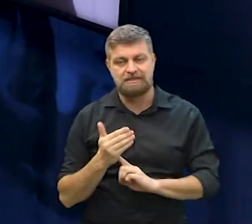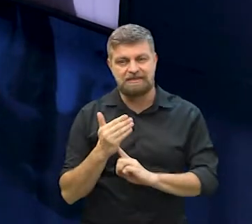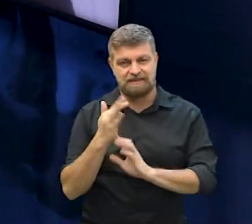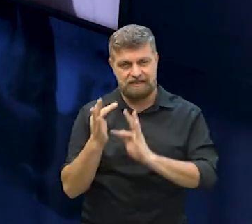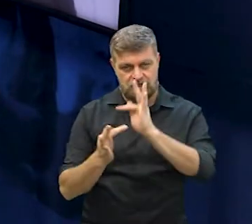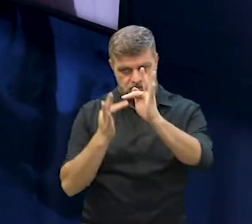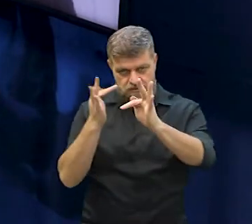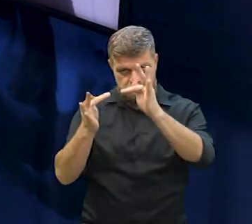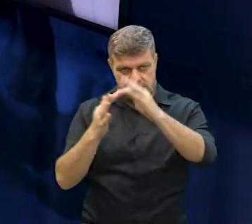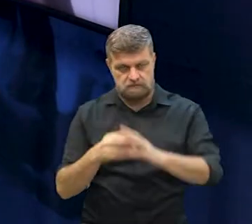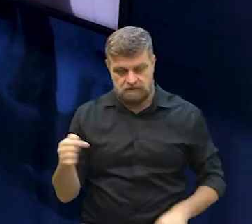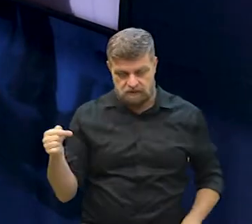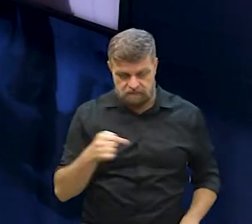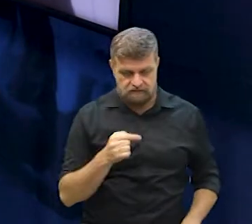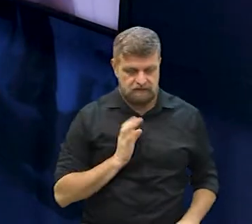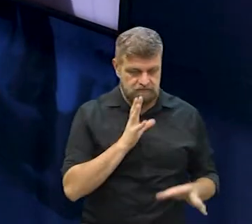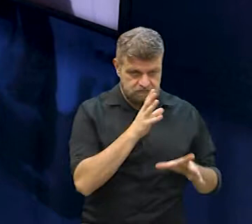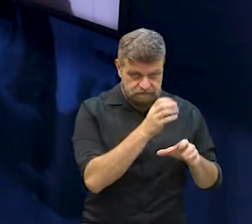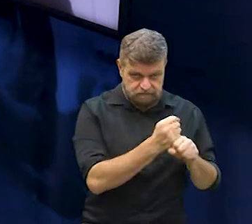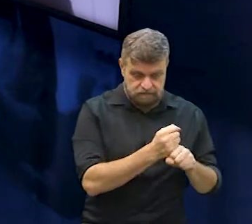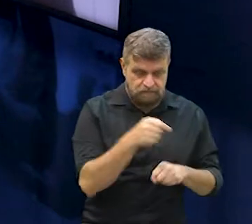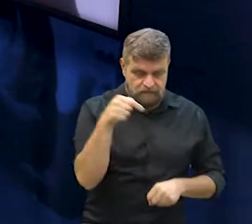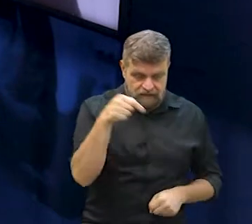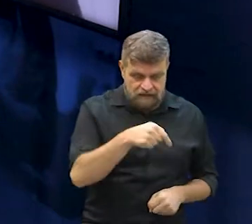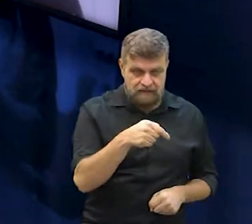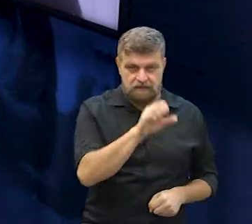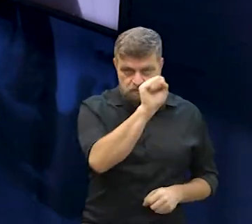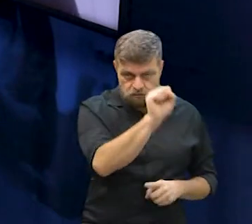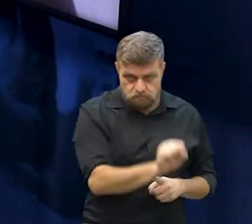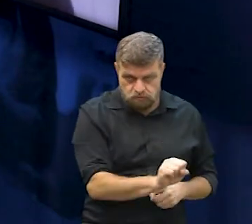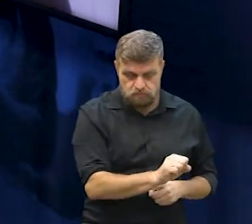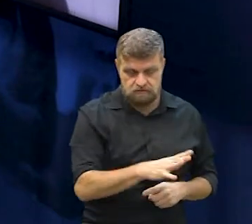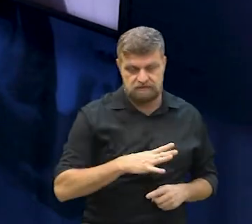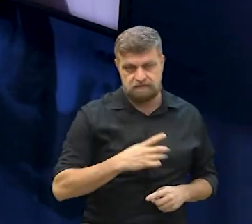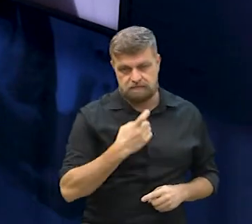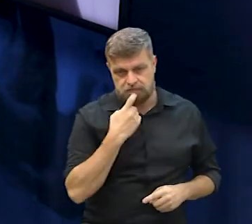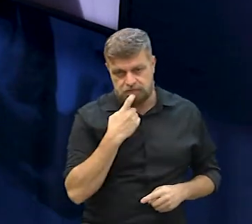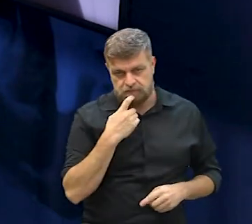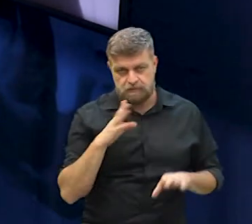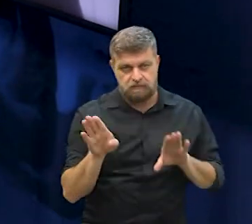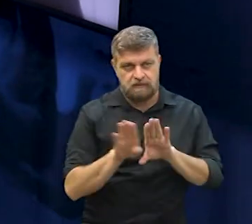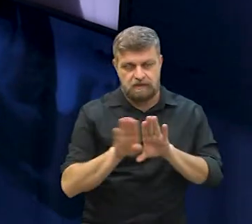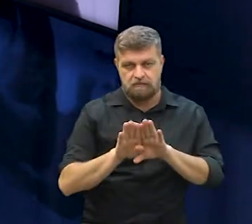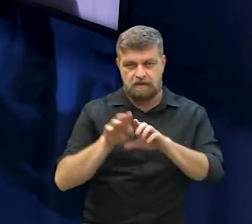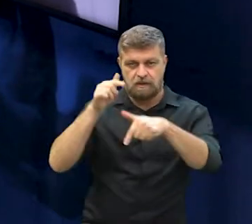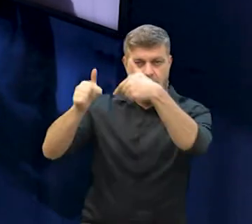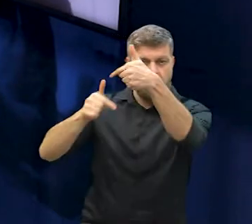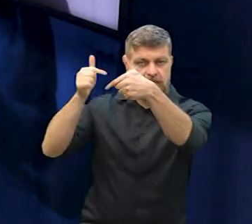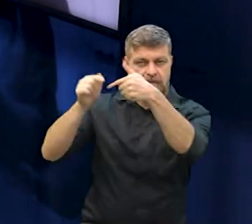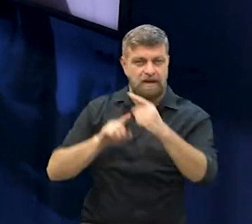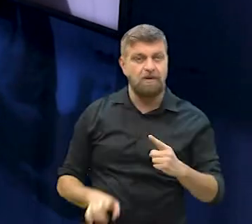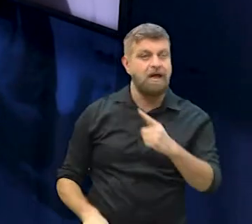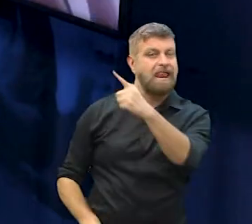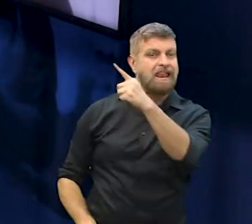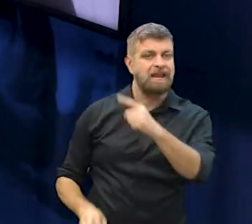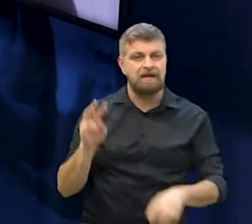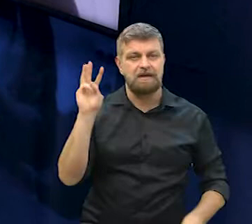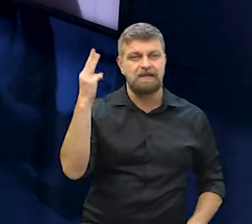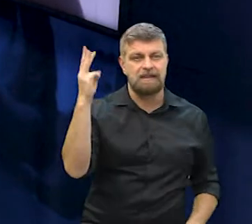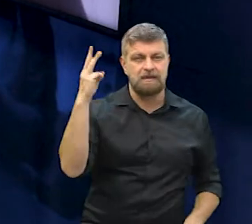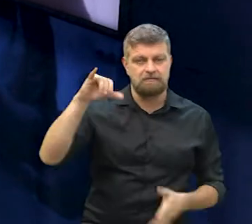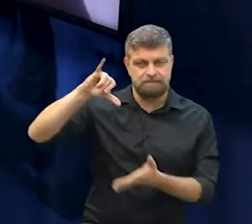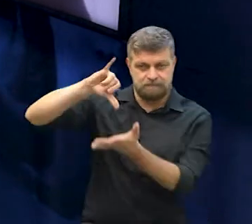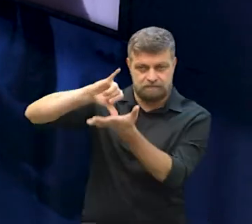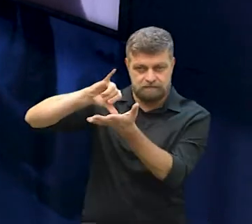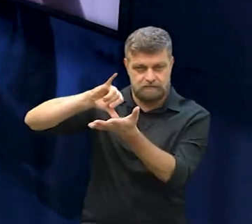de atendimento, produto, design, enfim, toda essa parte está aqui. E o nosso time comercial e operação mesmo está lá